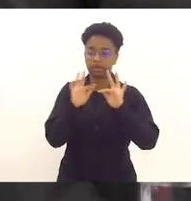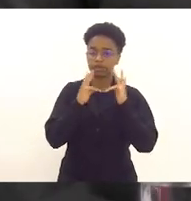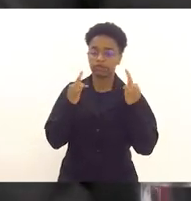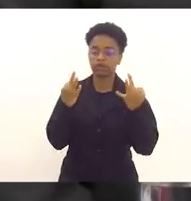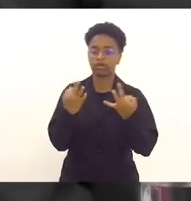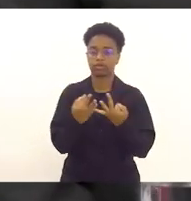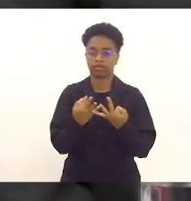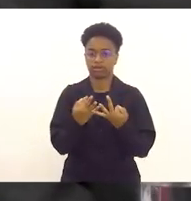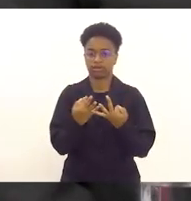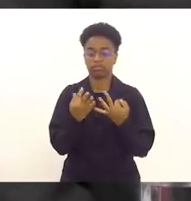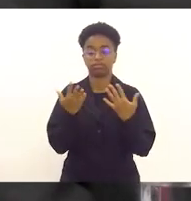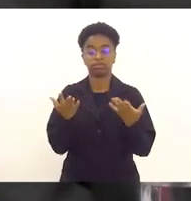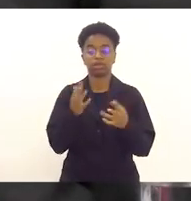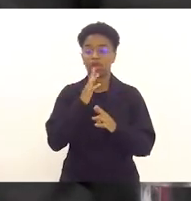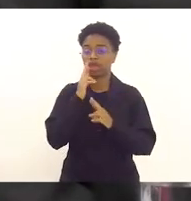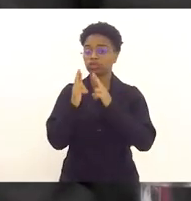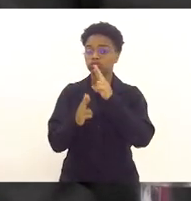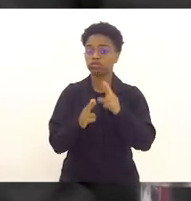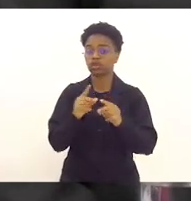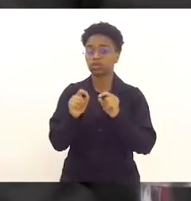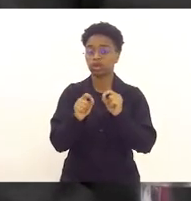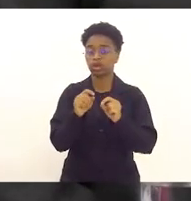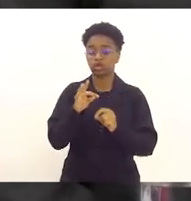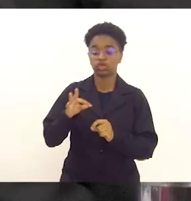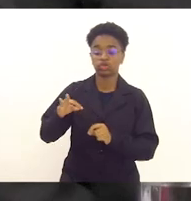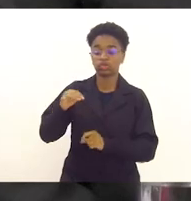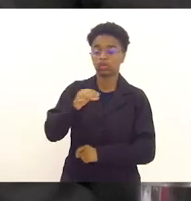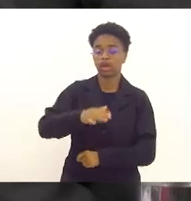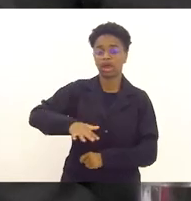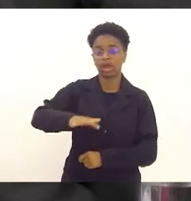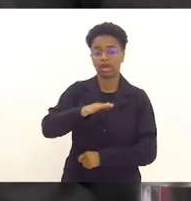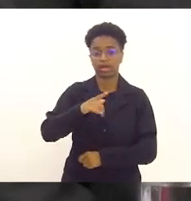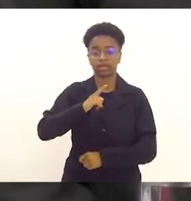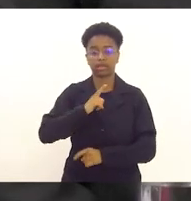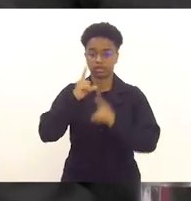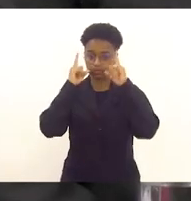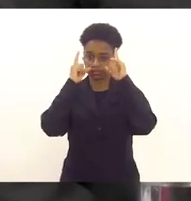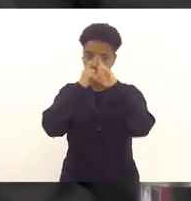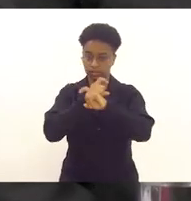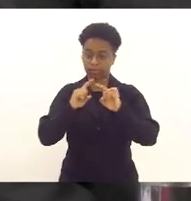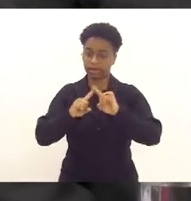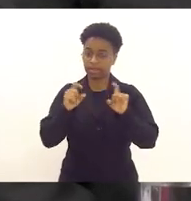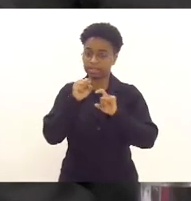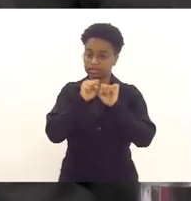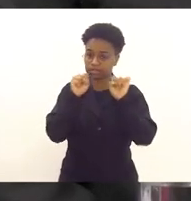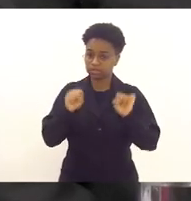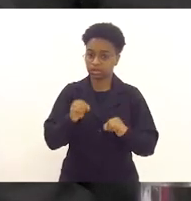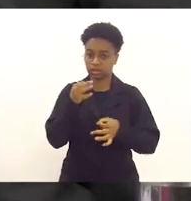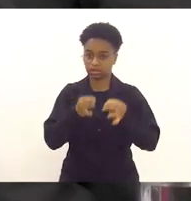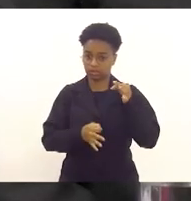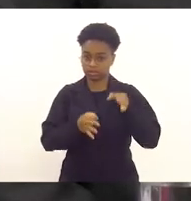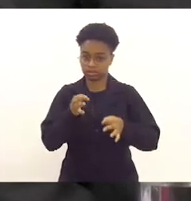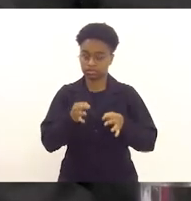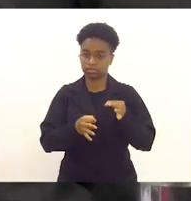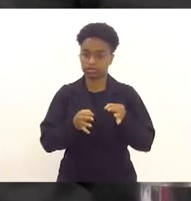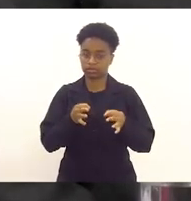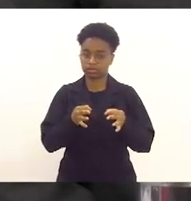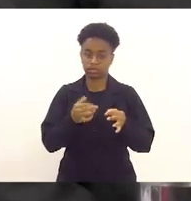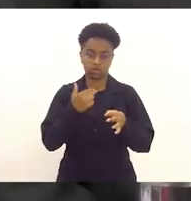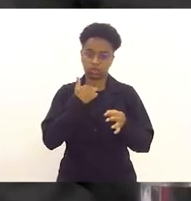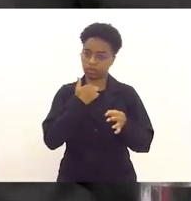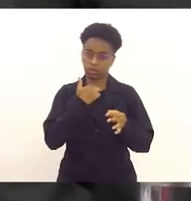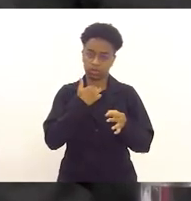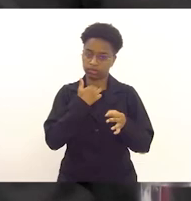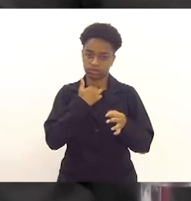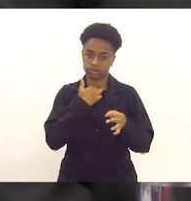Então resultado todos os âmbitos nós temos essas dificuldades agora um sistema de justiça ele não pode